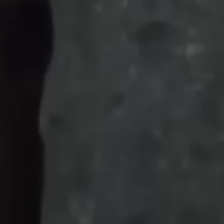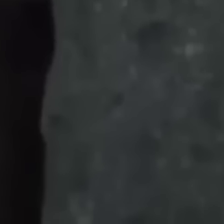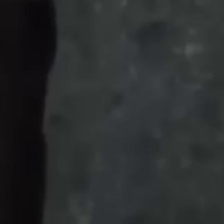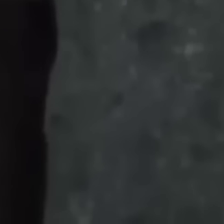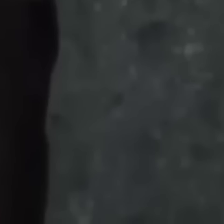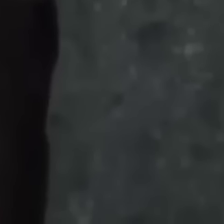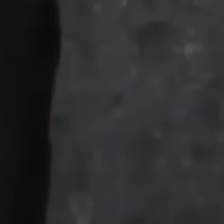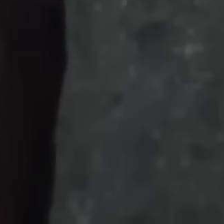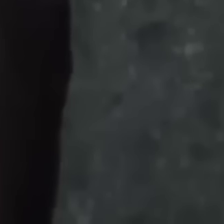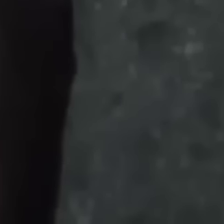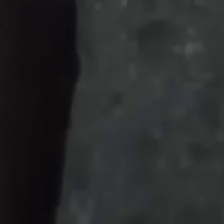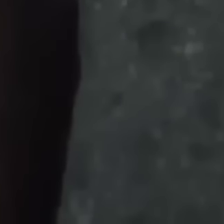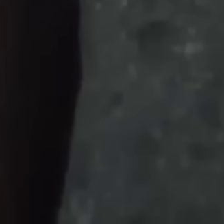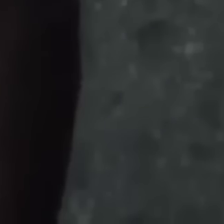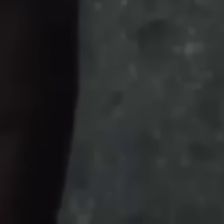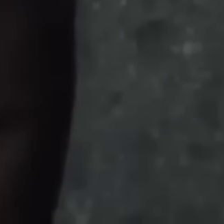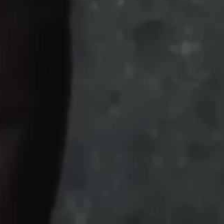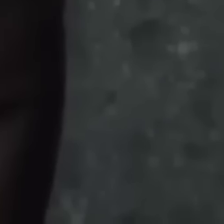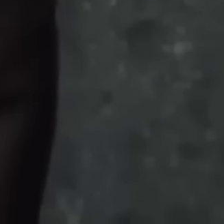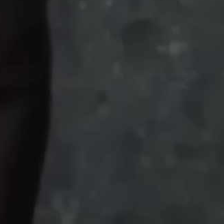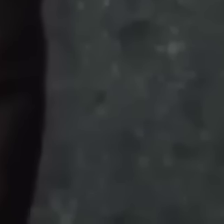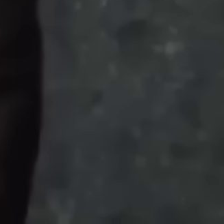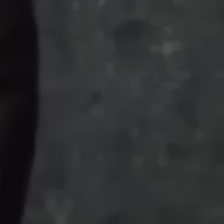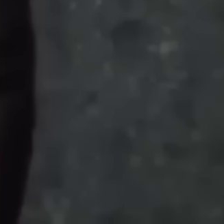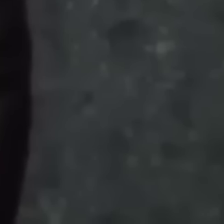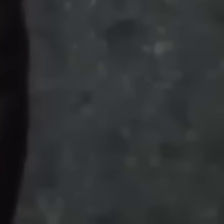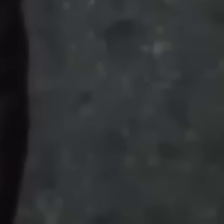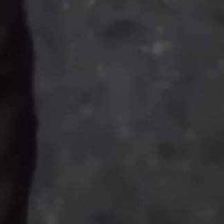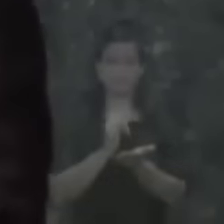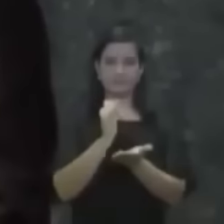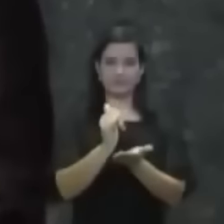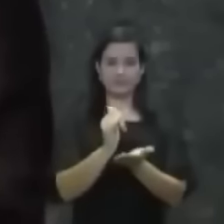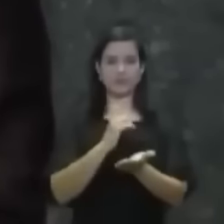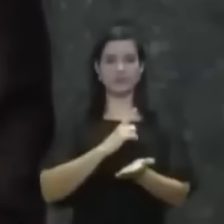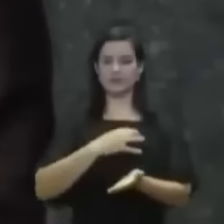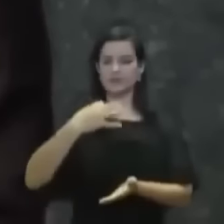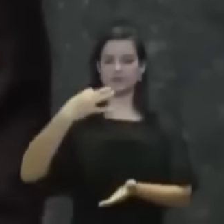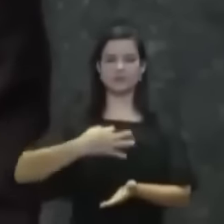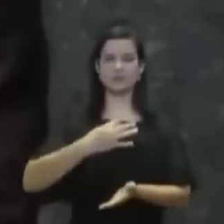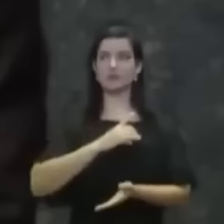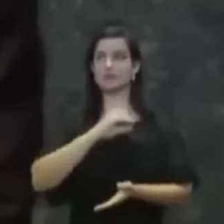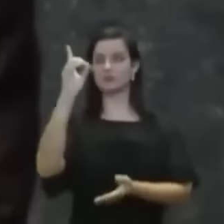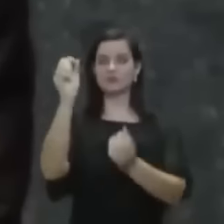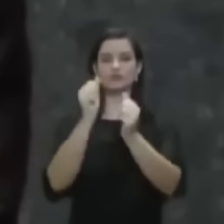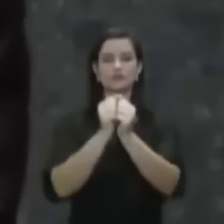vocês, nesta noite, a Palavra de Deus, na plena convicção de que Deus está aqui,